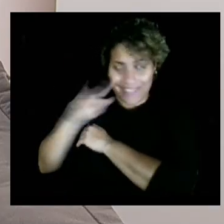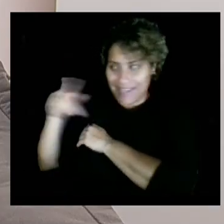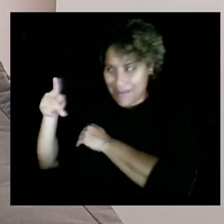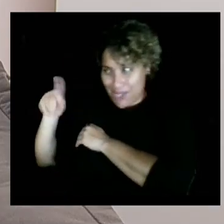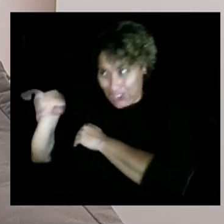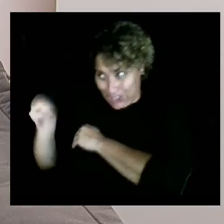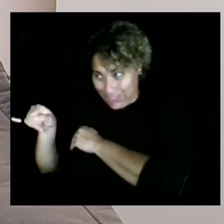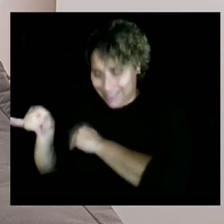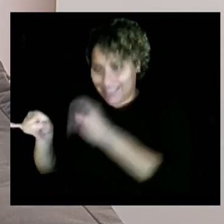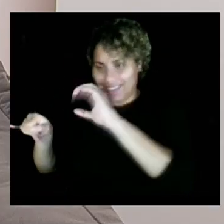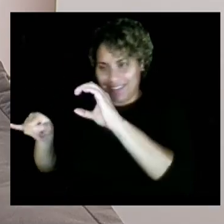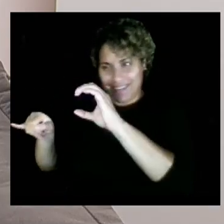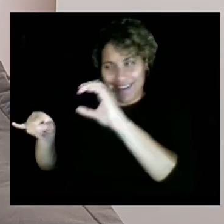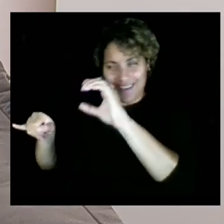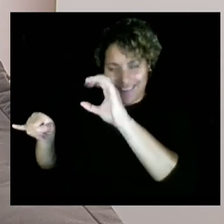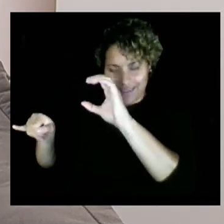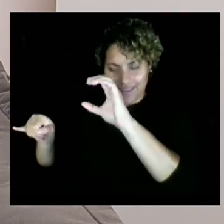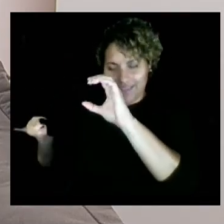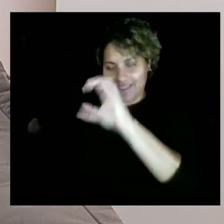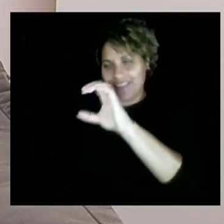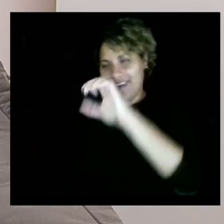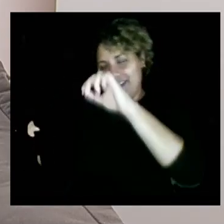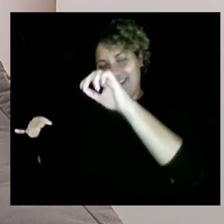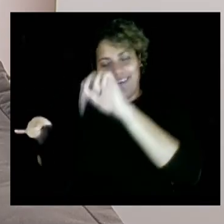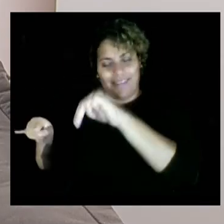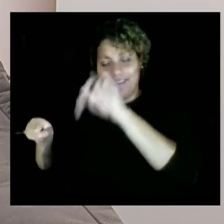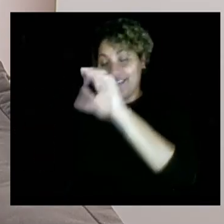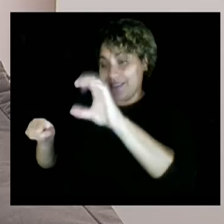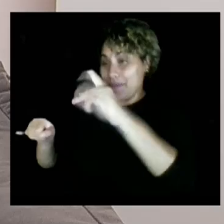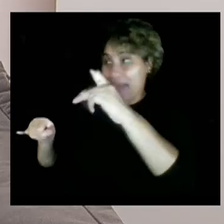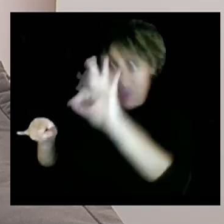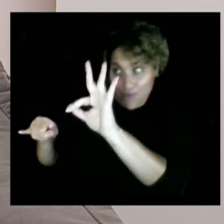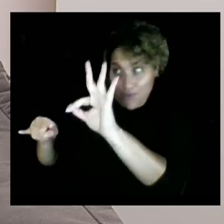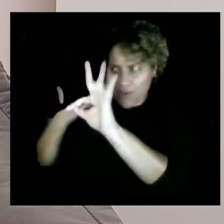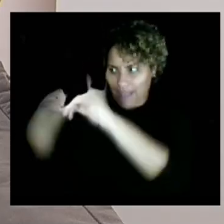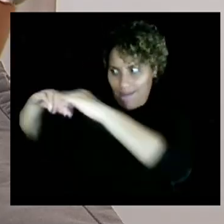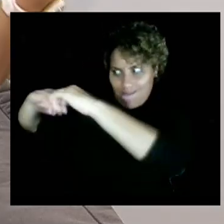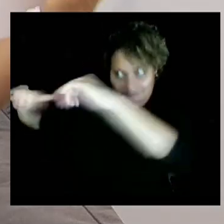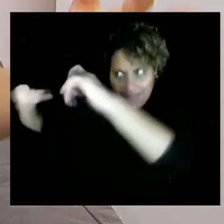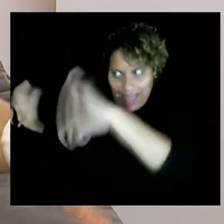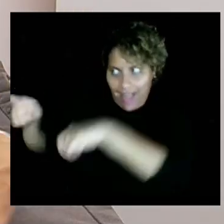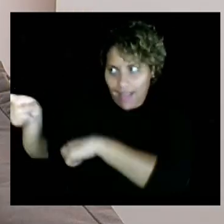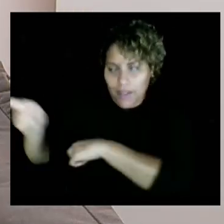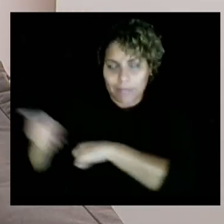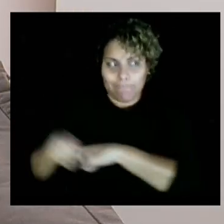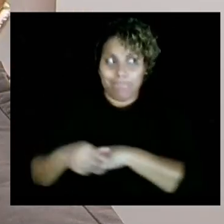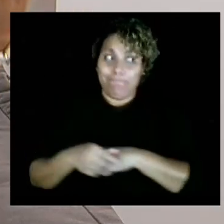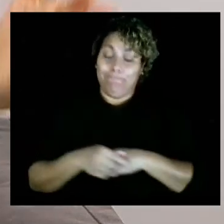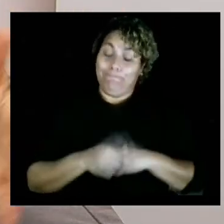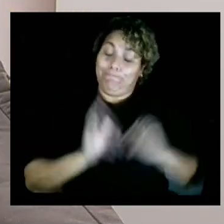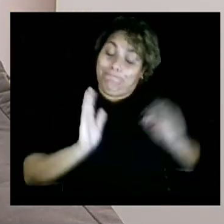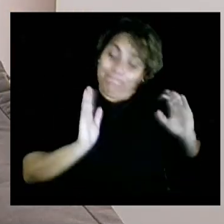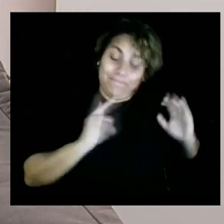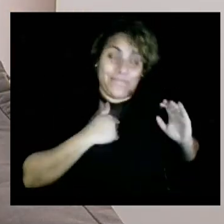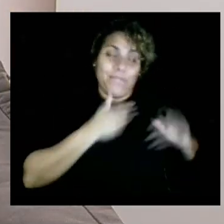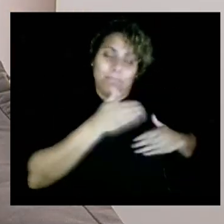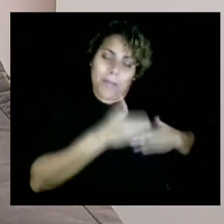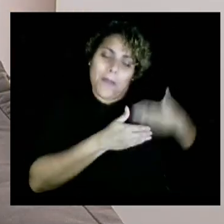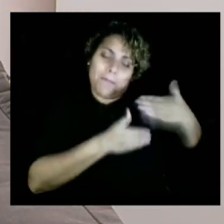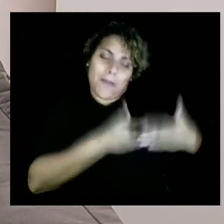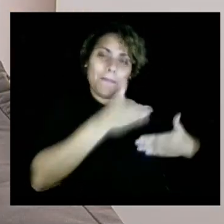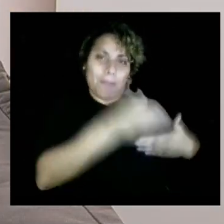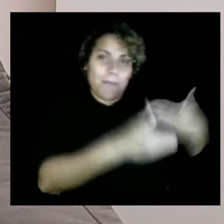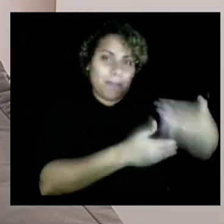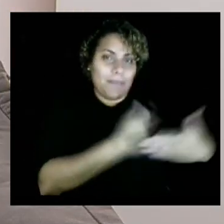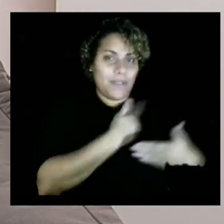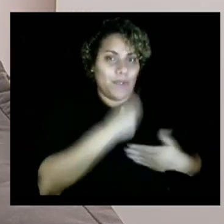está andando com isso? Eu estou no processo disso tudo, está caminhando. Agora eu estou com uma pessoa, uma consultora me ajudando,